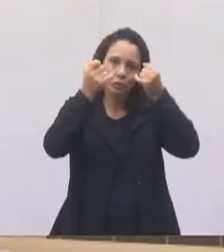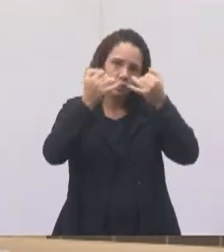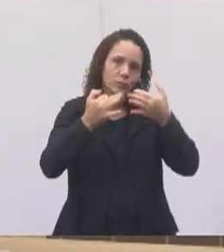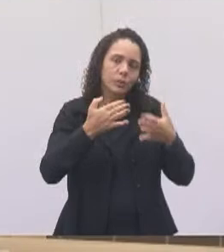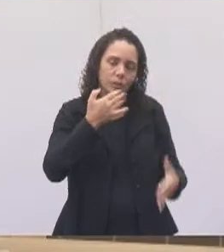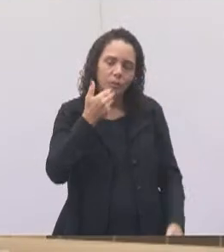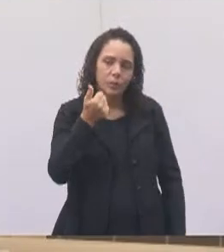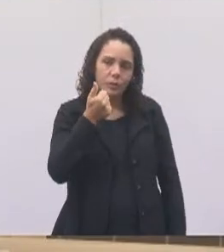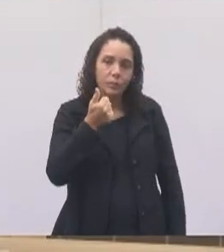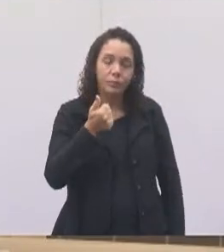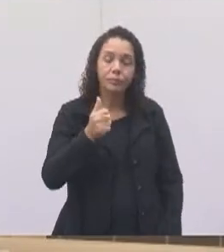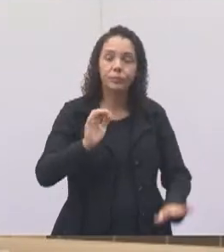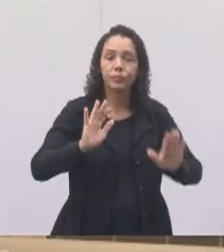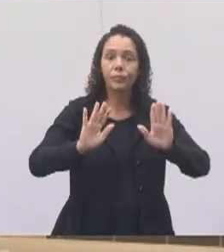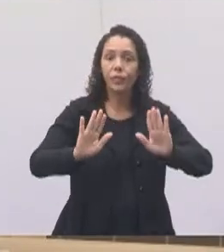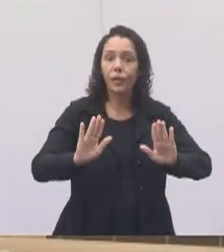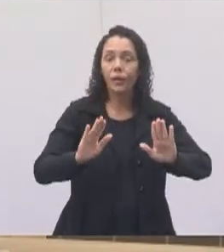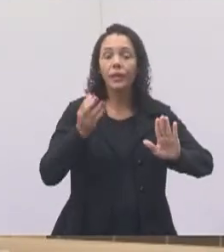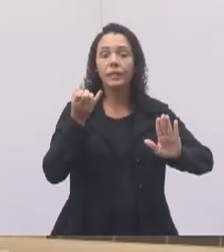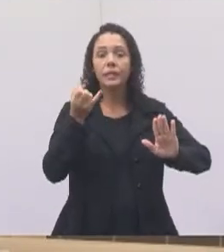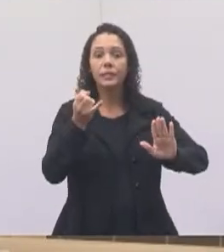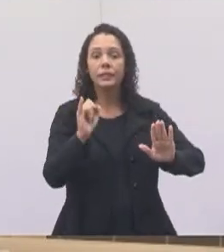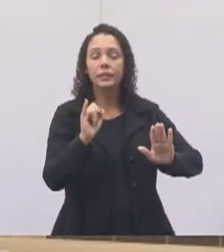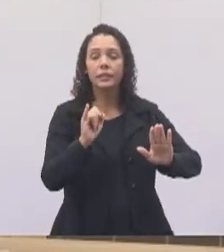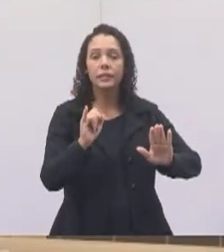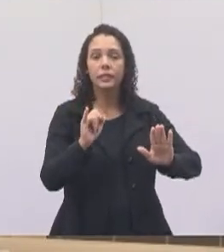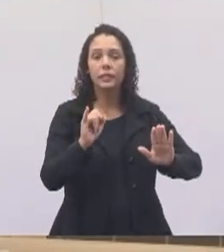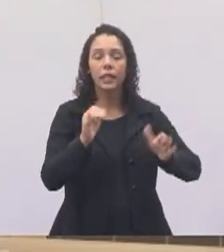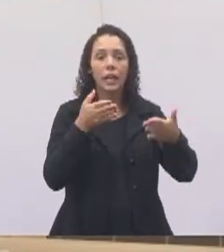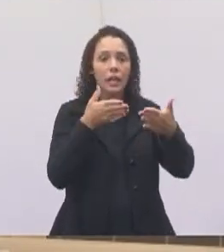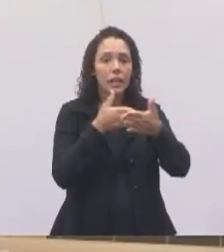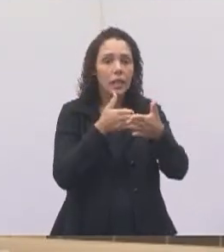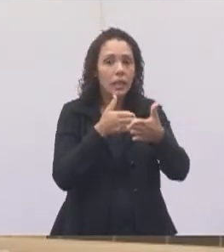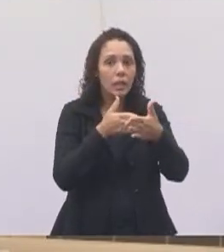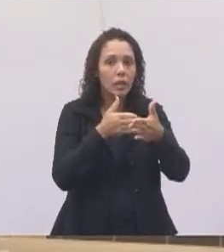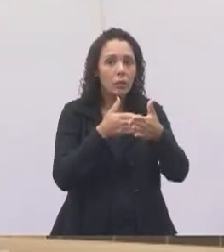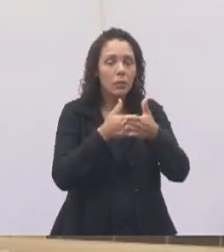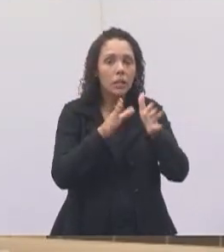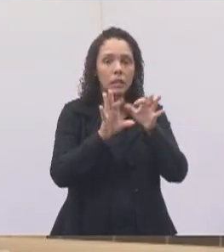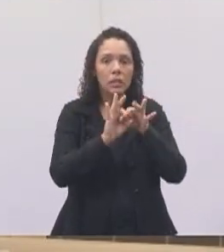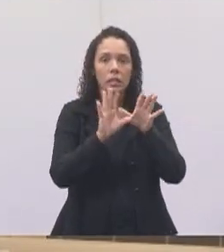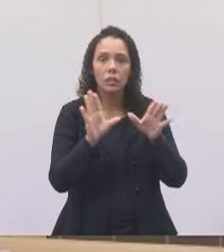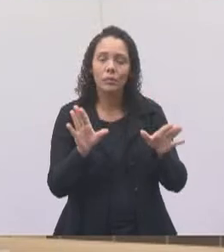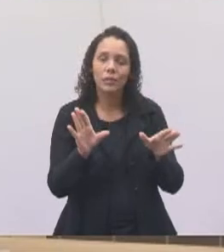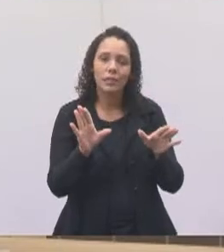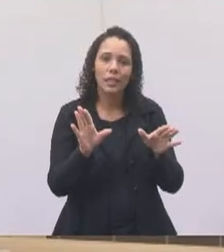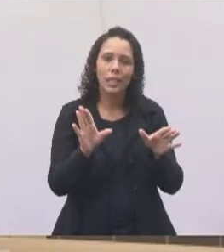que se a gente limitar o princípio da liberdade, a gente vai estar colocando